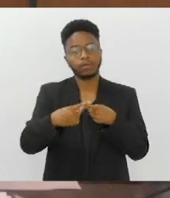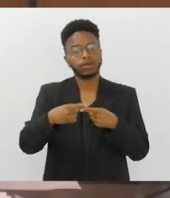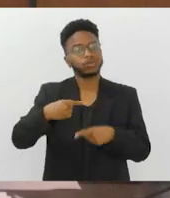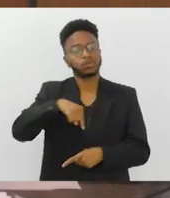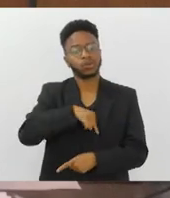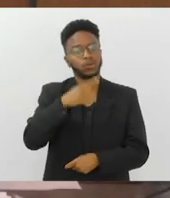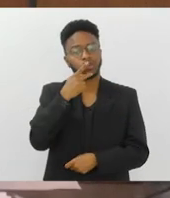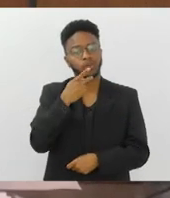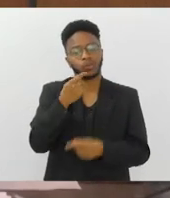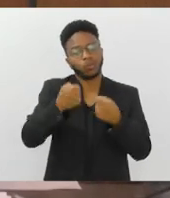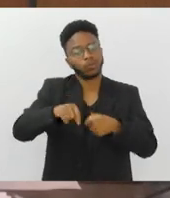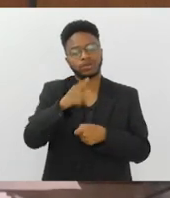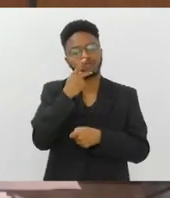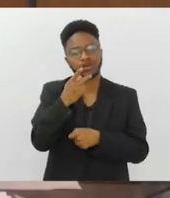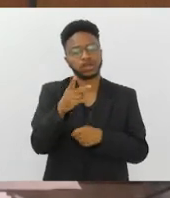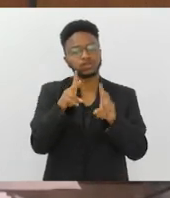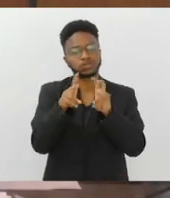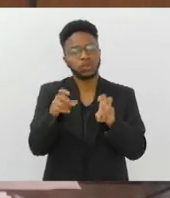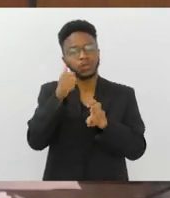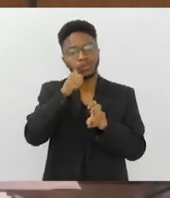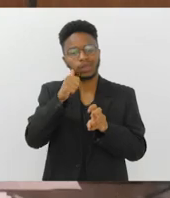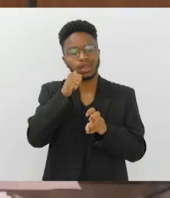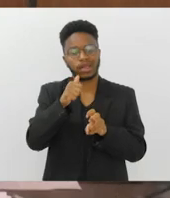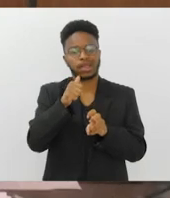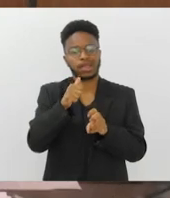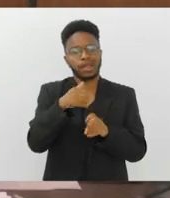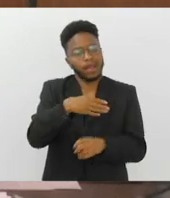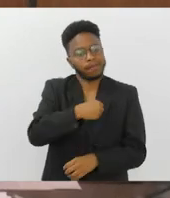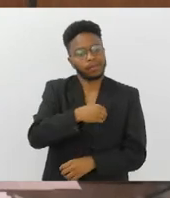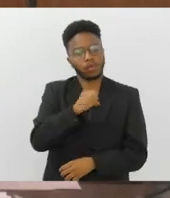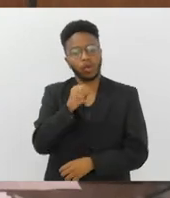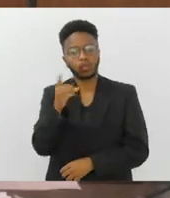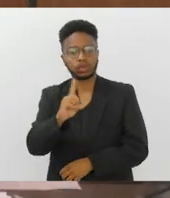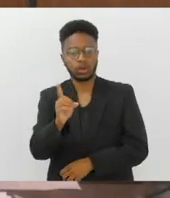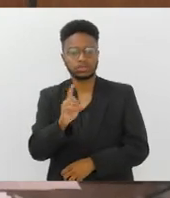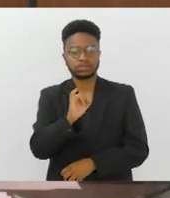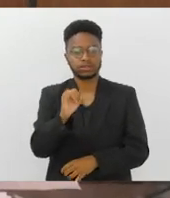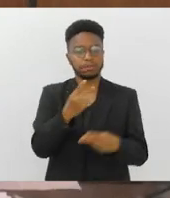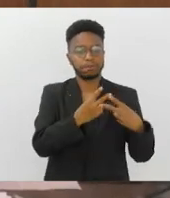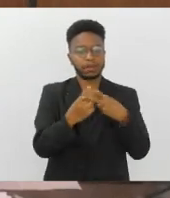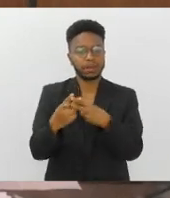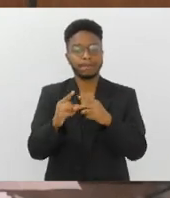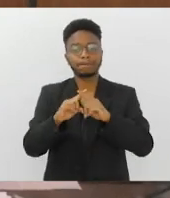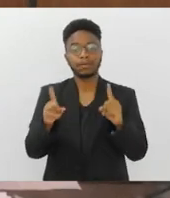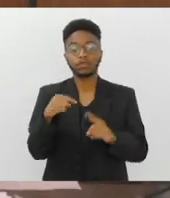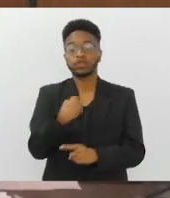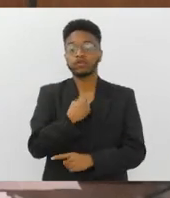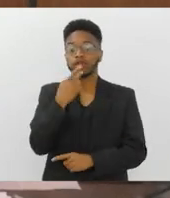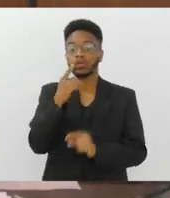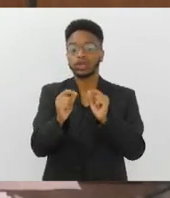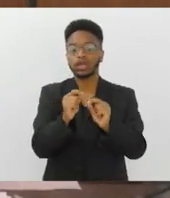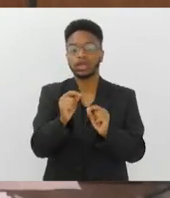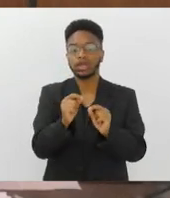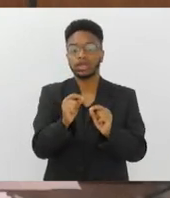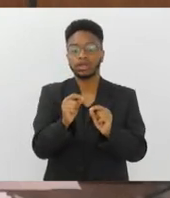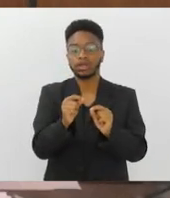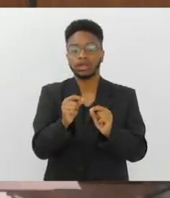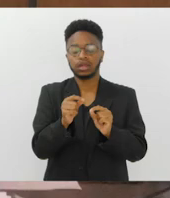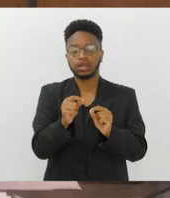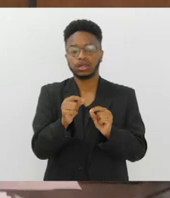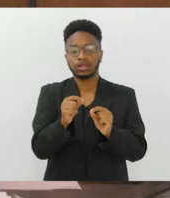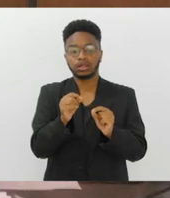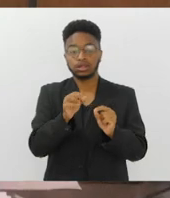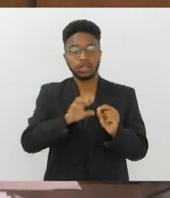privação de liberdade amamentarem ou não amamentarem. A gente tinha que estar falando que elas não foram privadas da sua